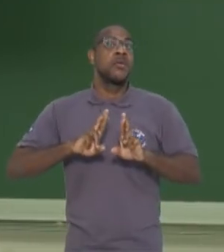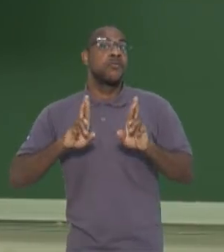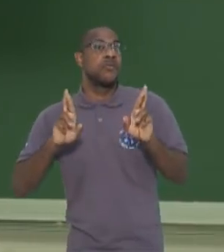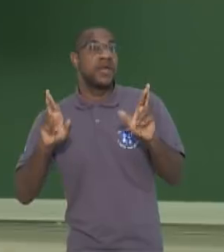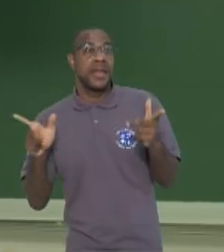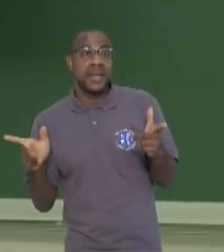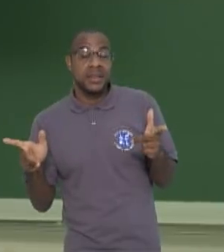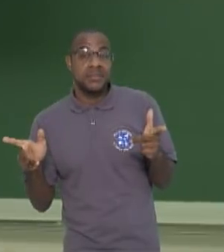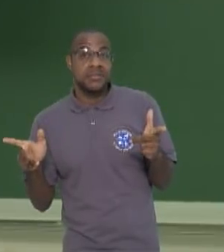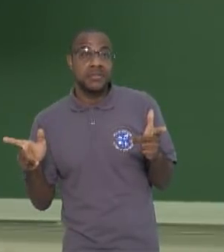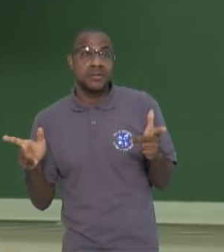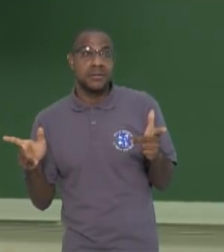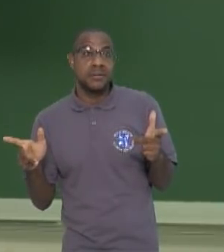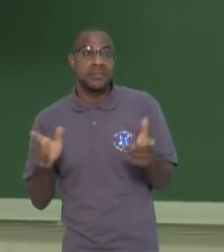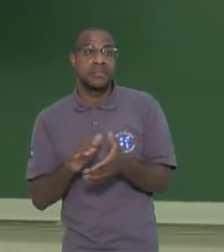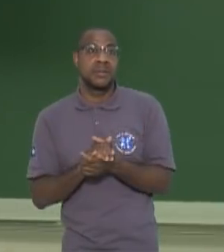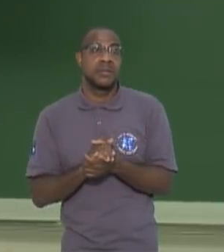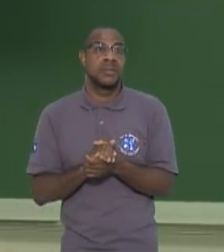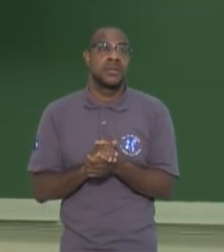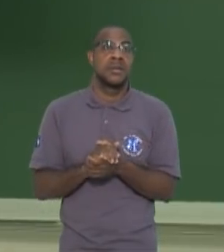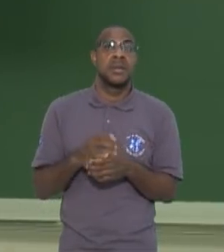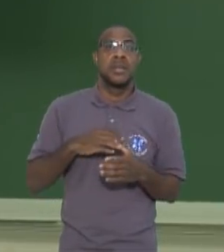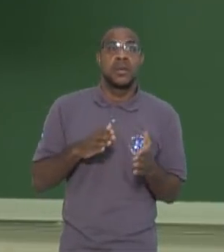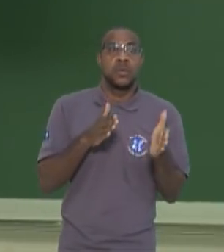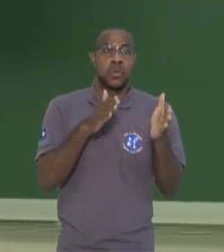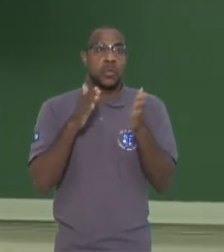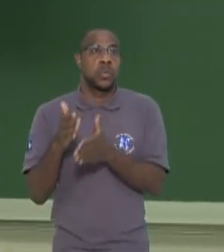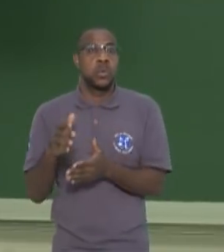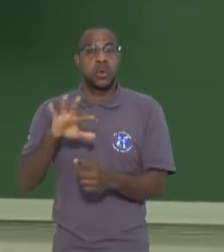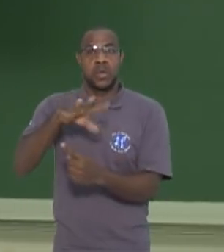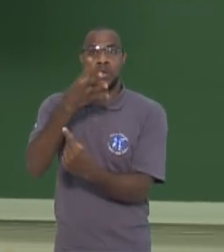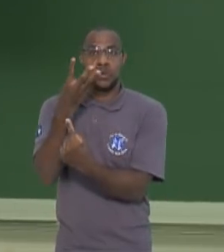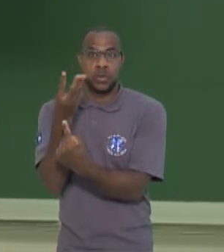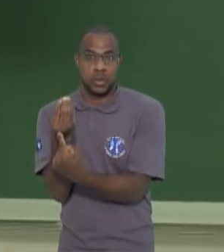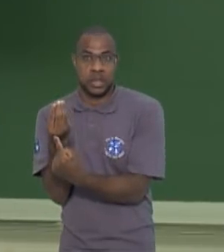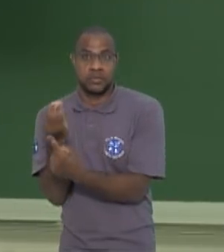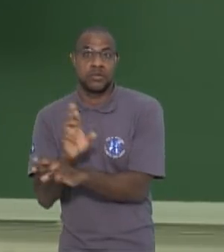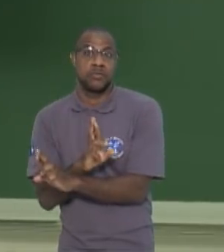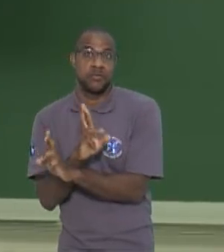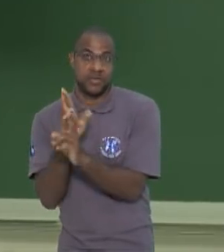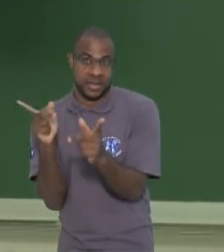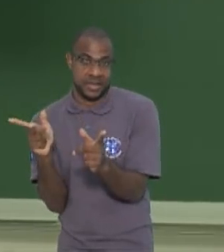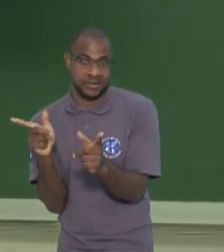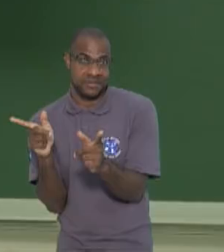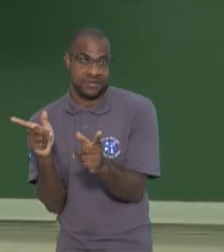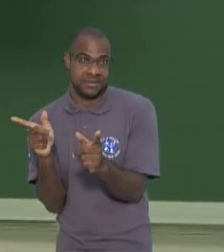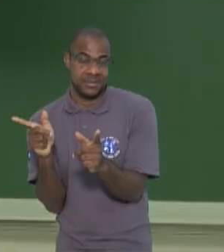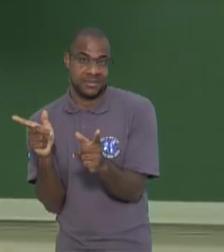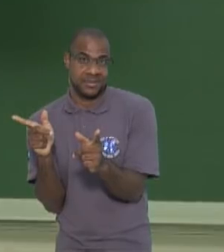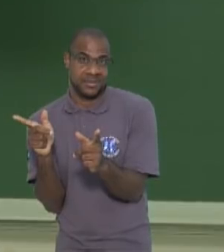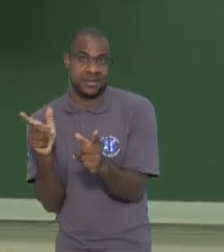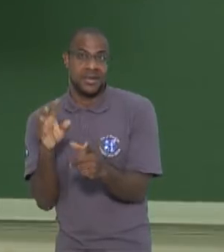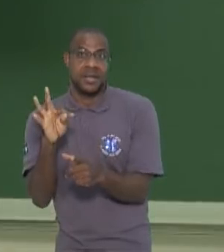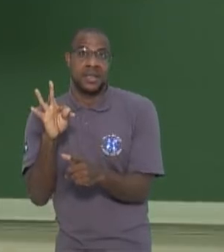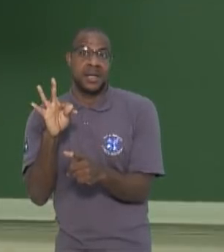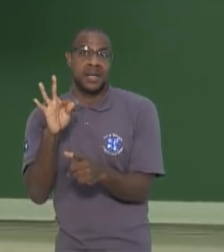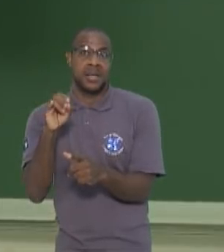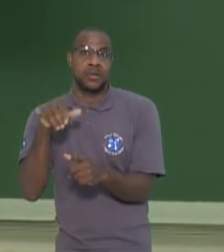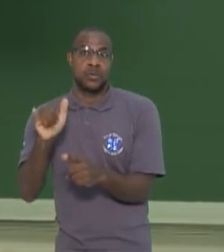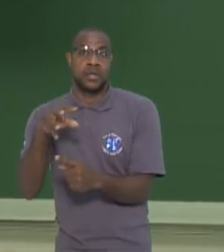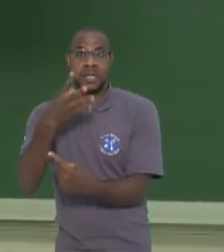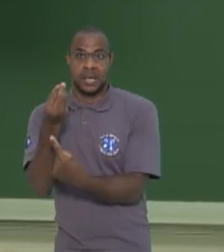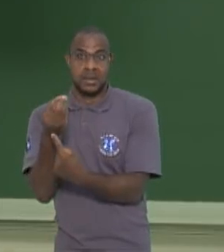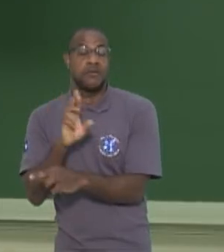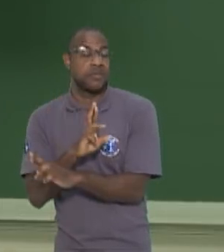porque as toy art justamente são customizadas, elas têm adereços diferenciados, elas têm essa mistura de informações.